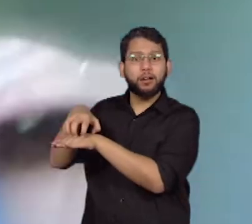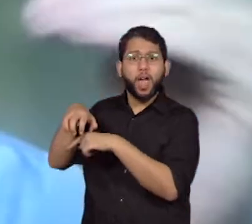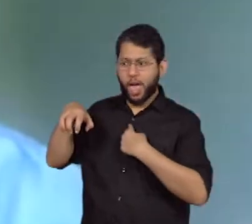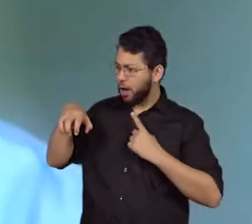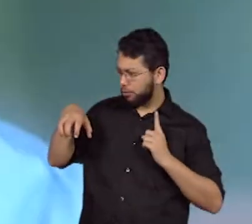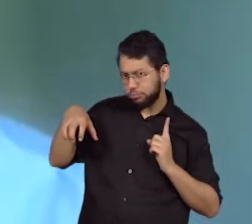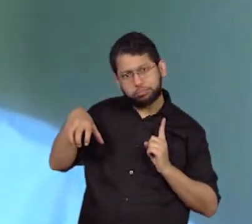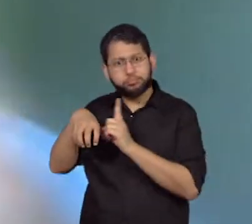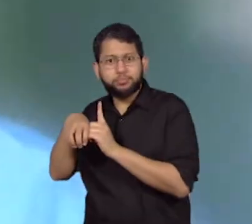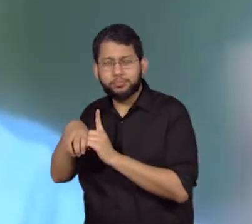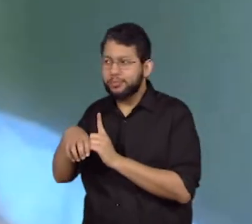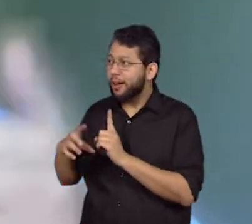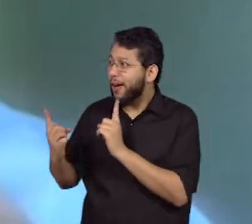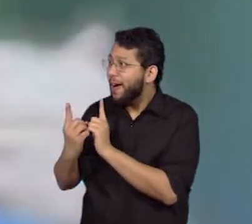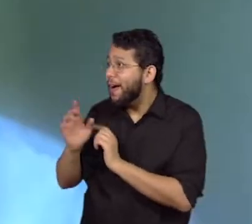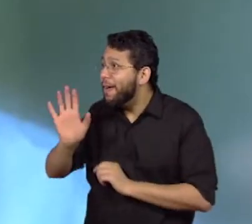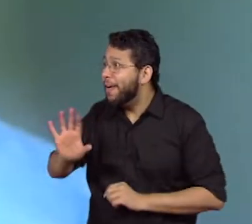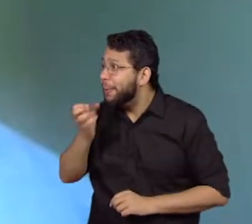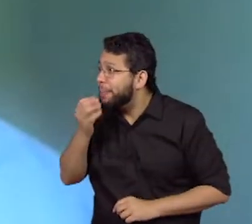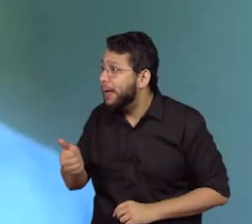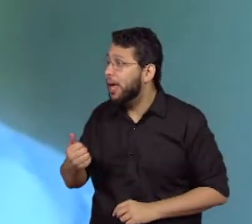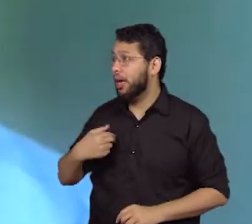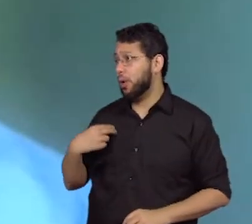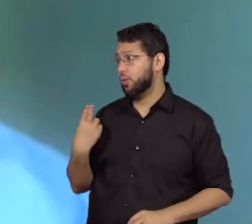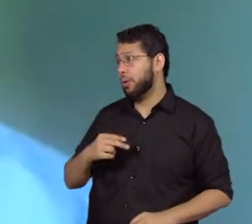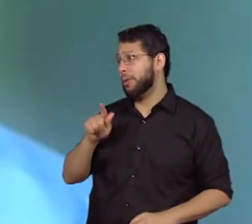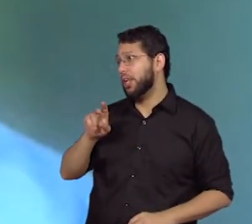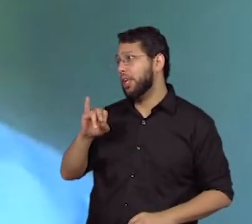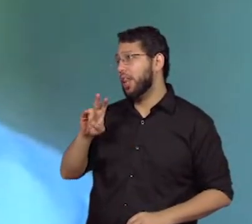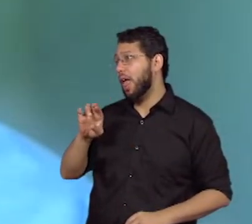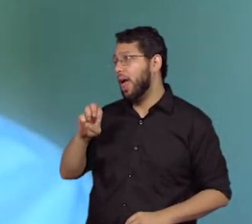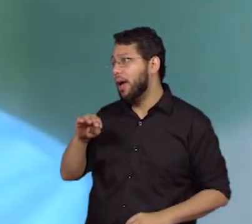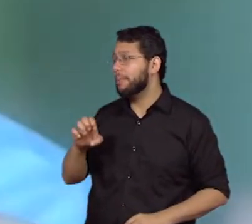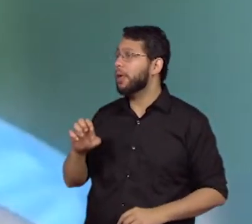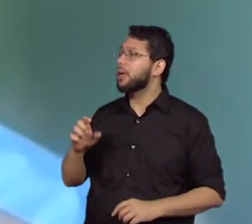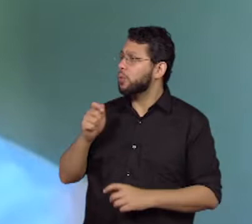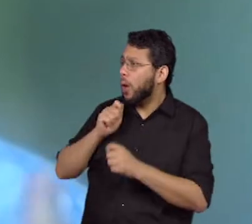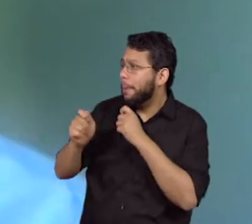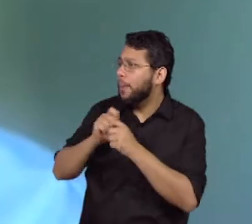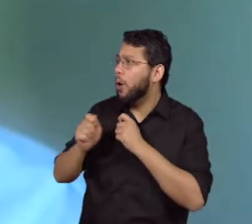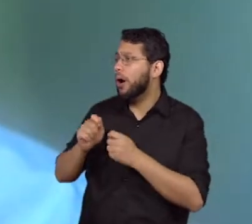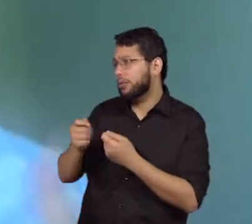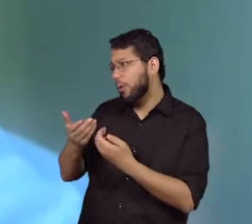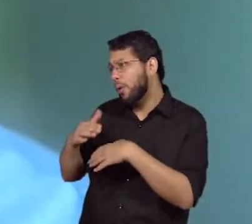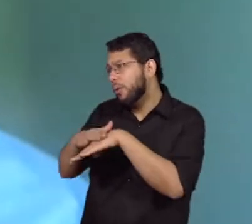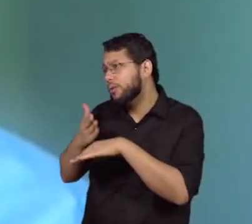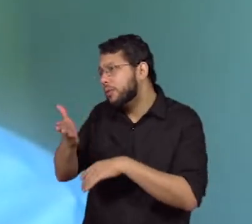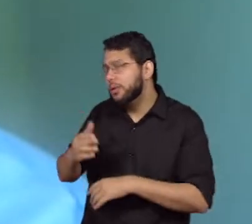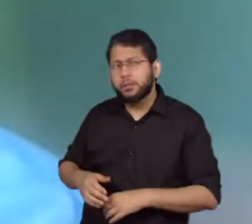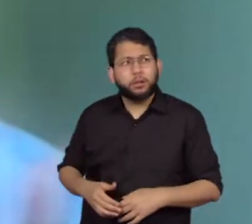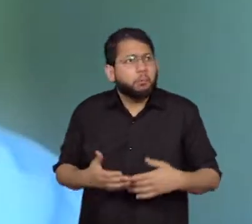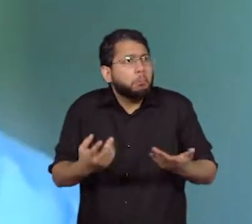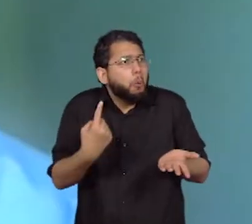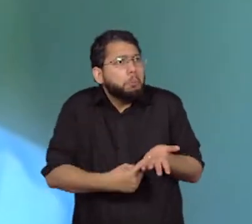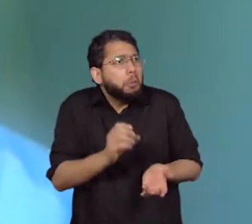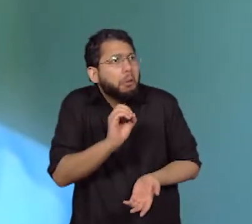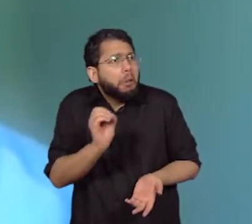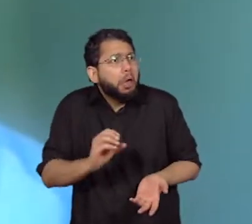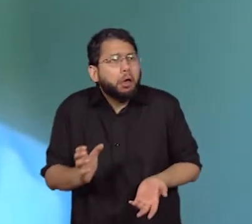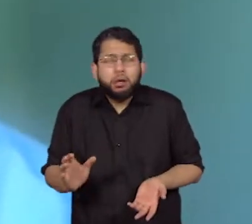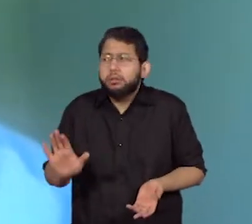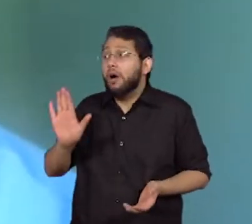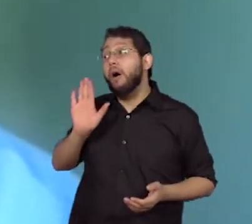Tudo bom? Eu sou o Guilherme, repórter da Viva, e eu preciso te entrevistar. Ele, não, mas não tem nada marcado, não tem entrevista. Não. Eu falei, é o